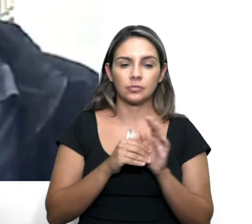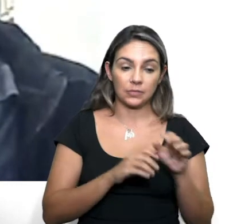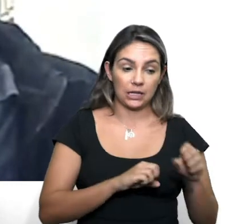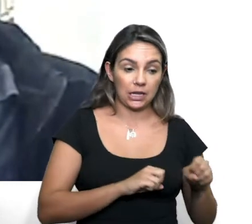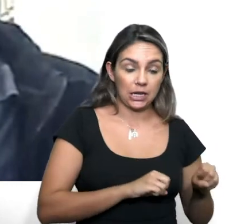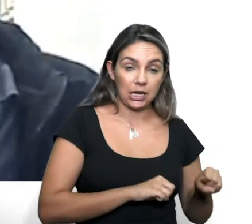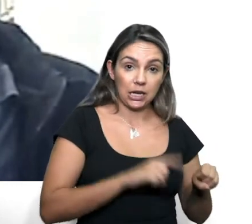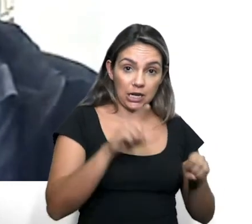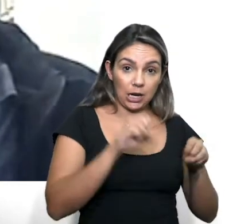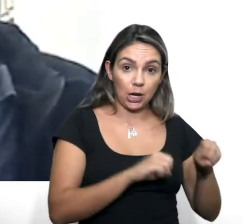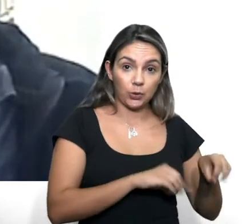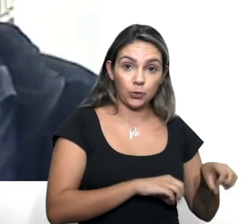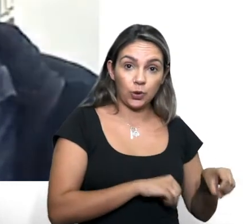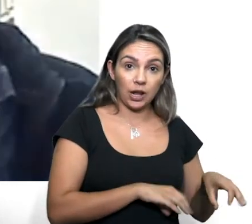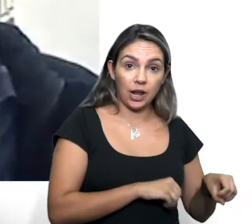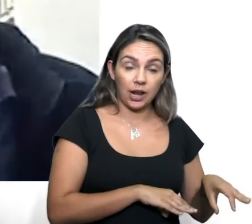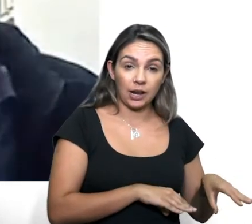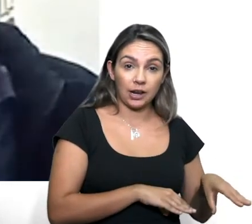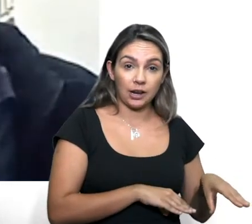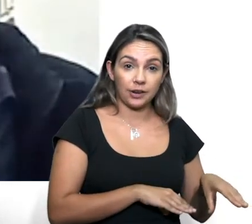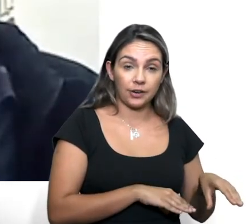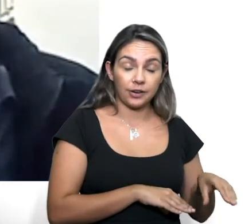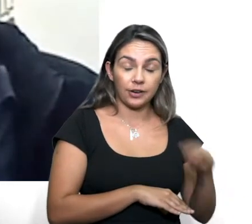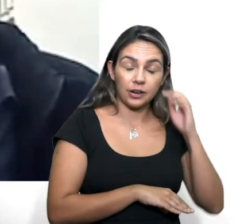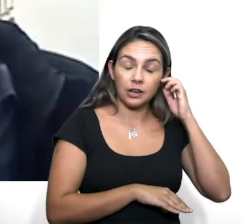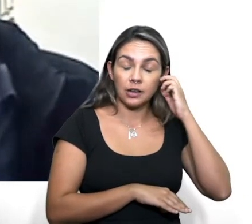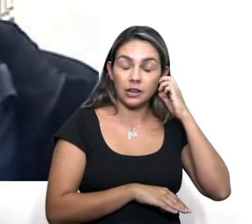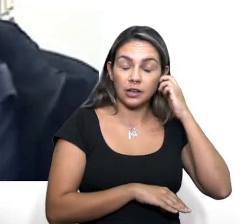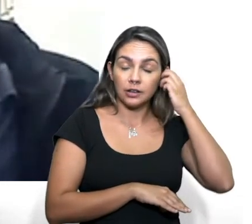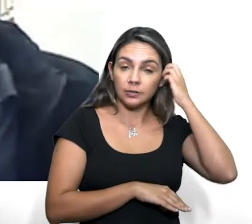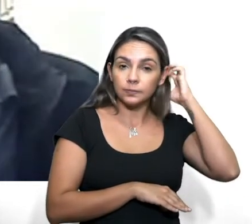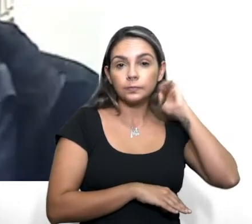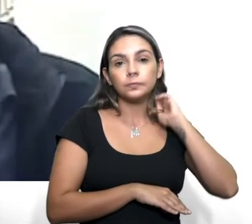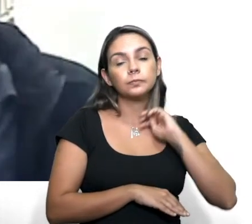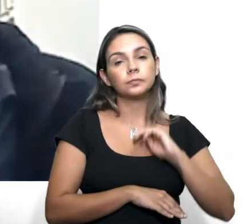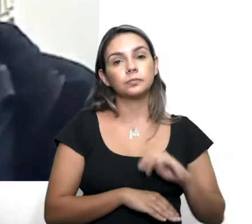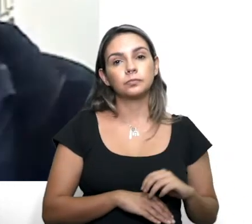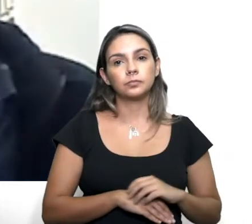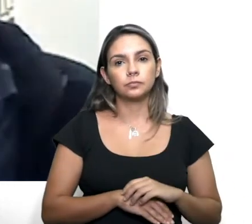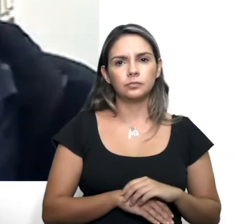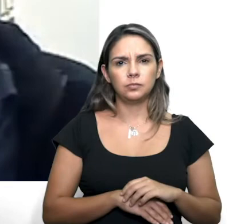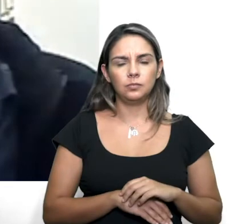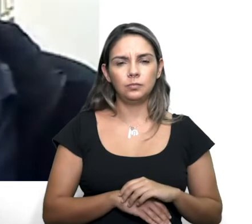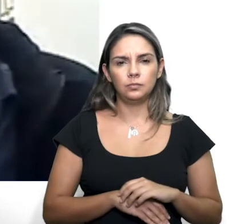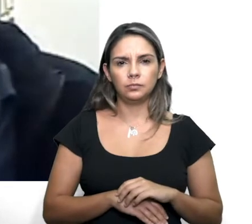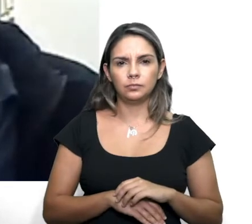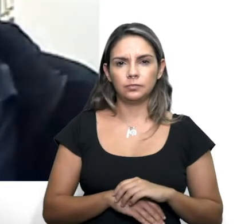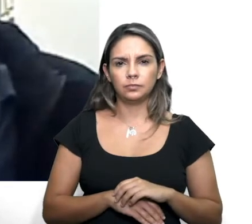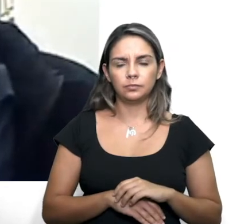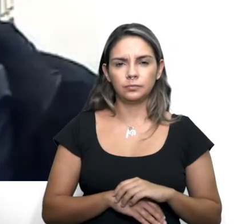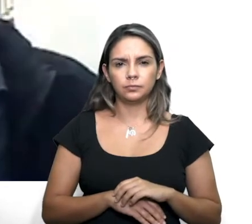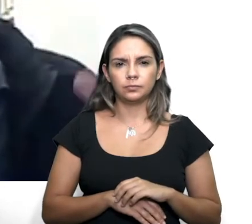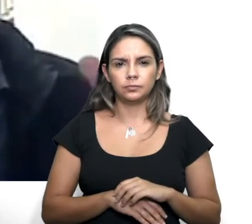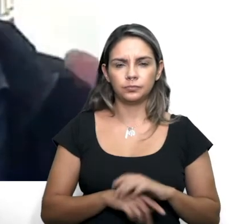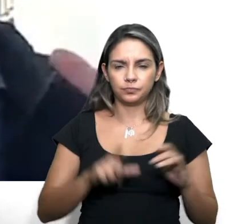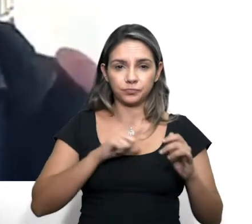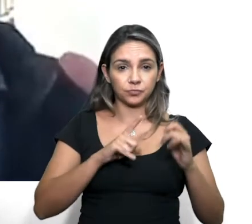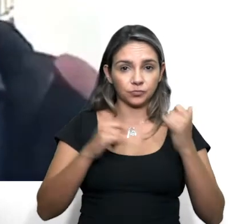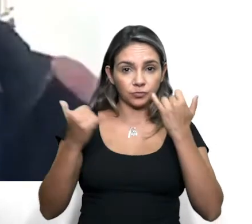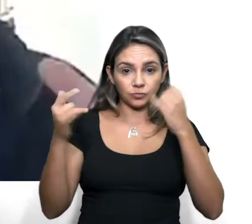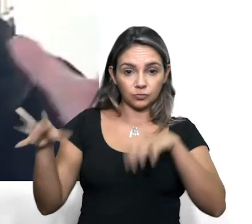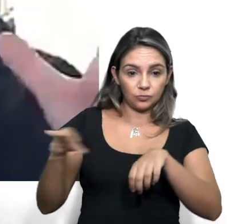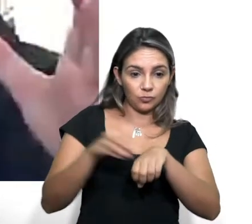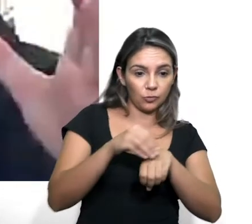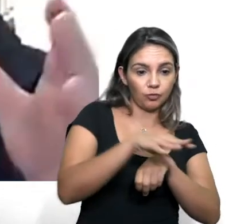é fazer descarregamentos de informação, se é um desembarque de informação, como